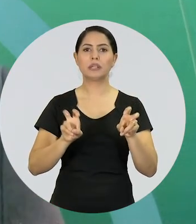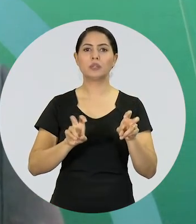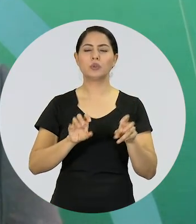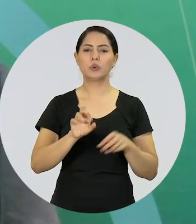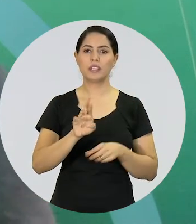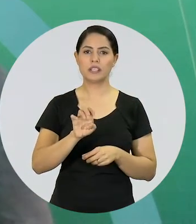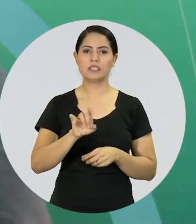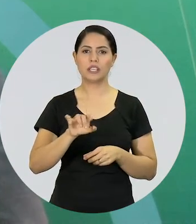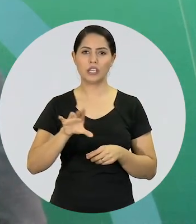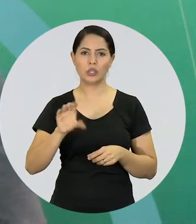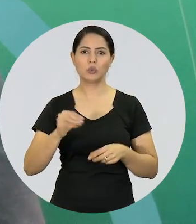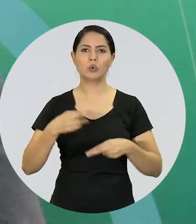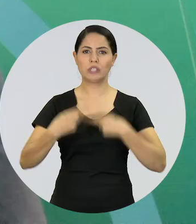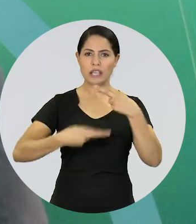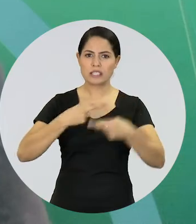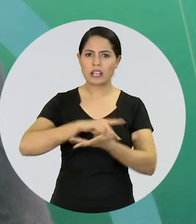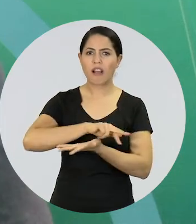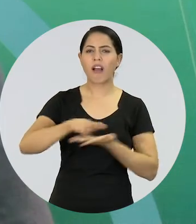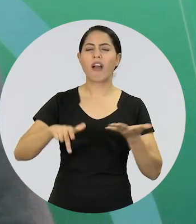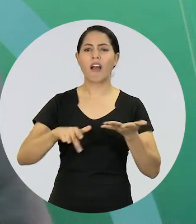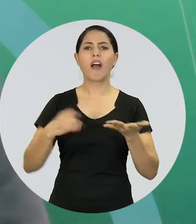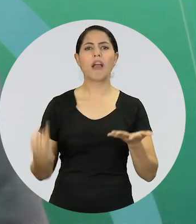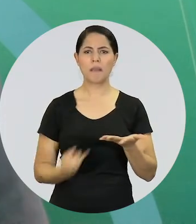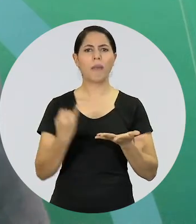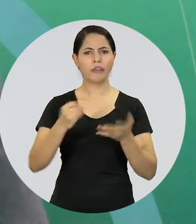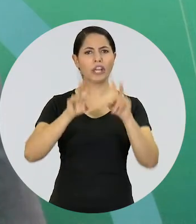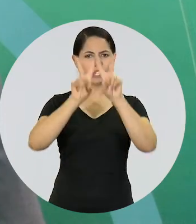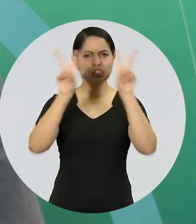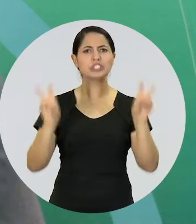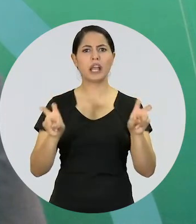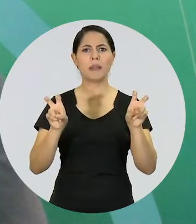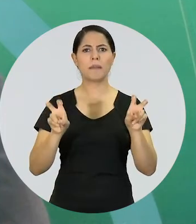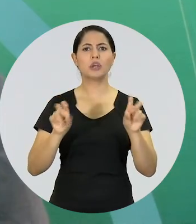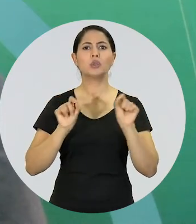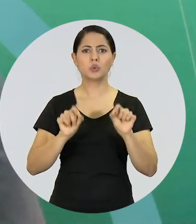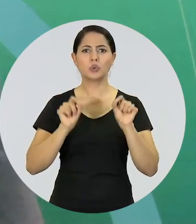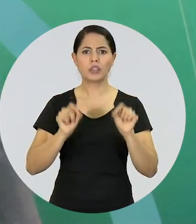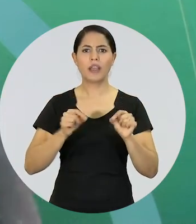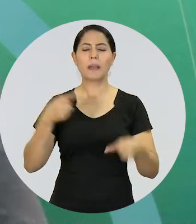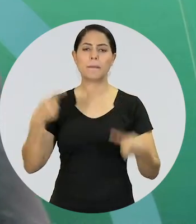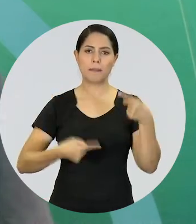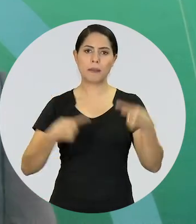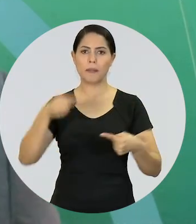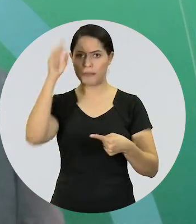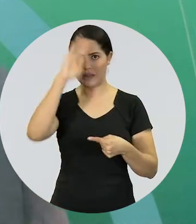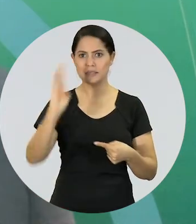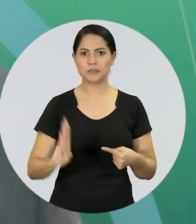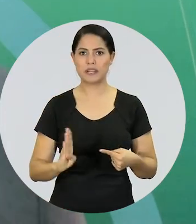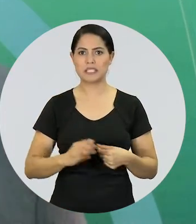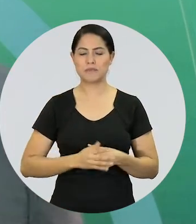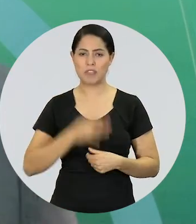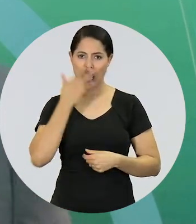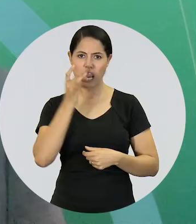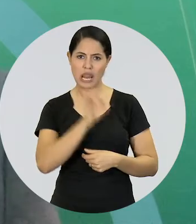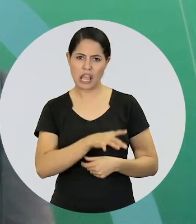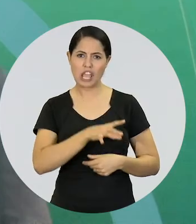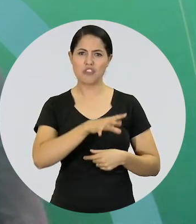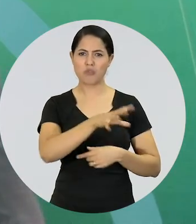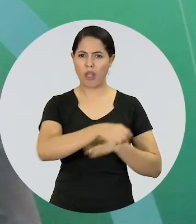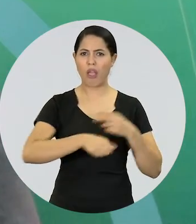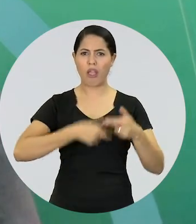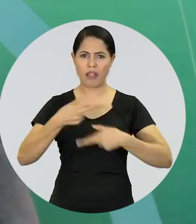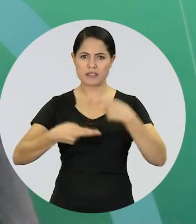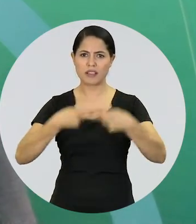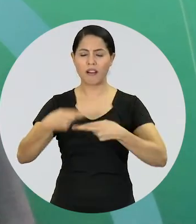questão da reciclagem acaba sendo uma das questões mais importantes da política econômica do país. E